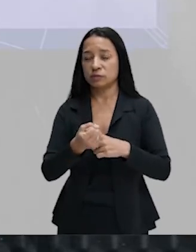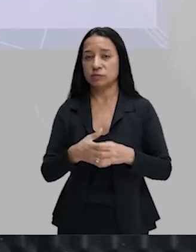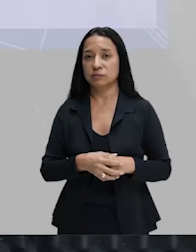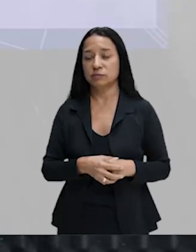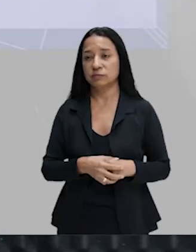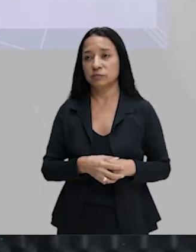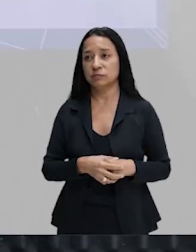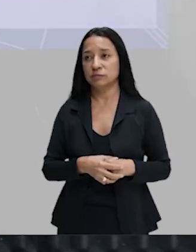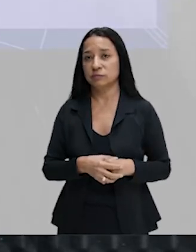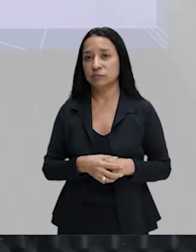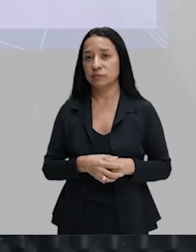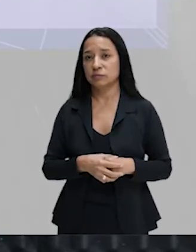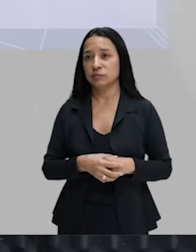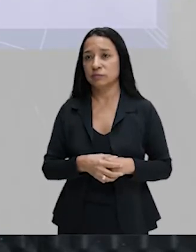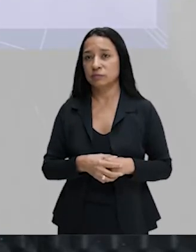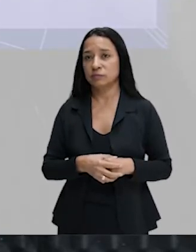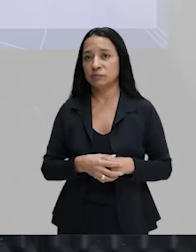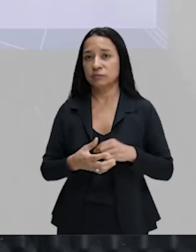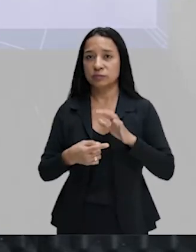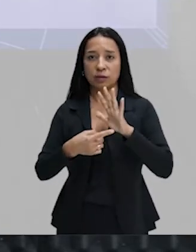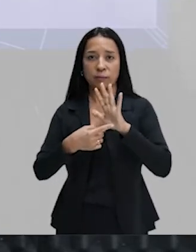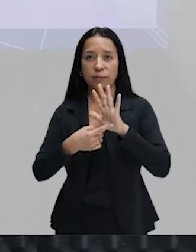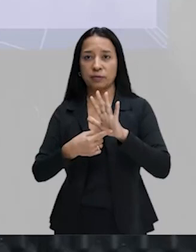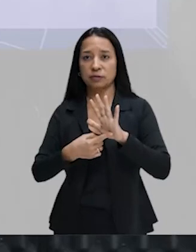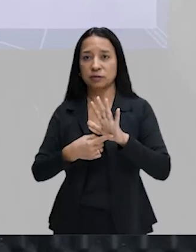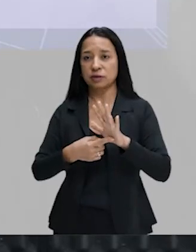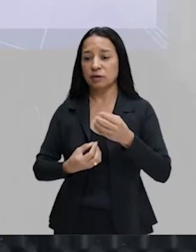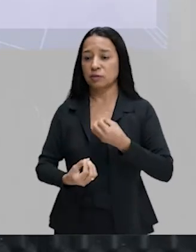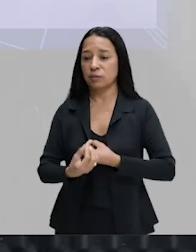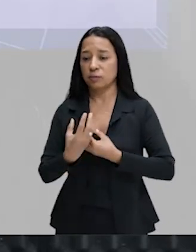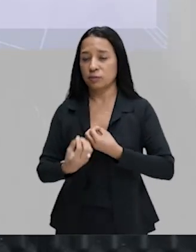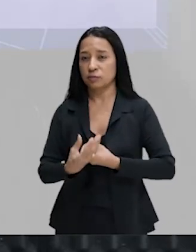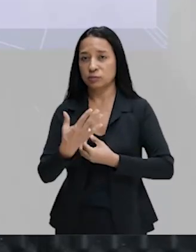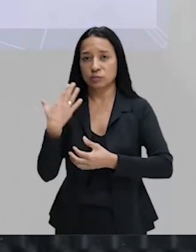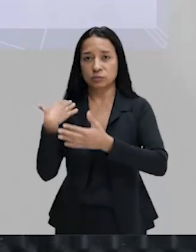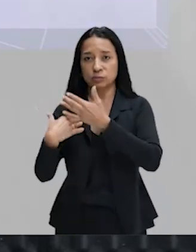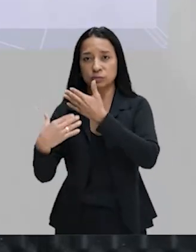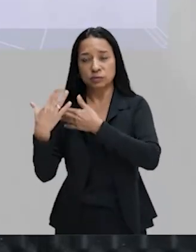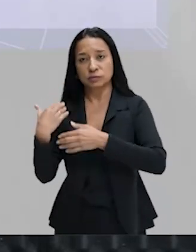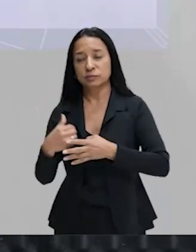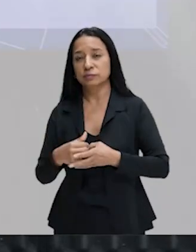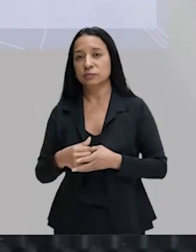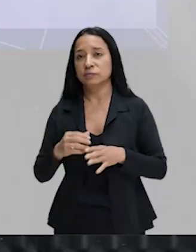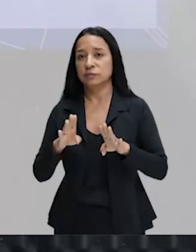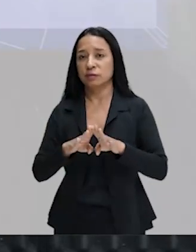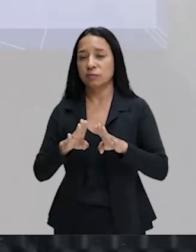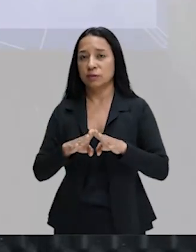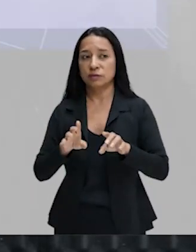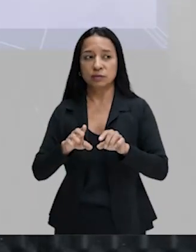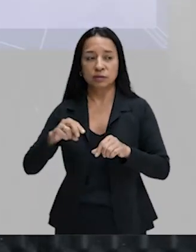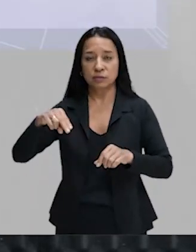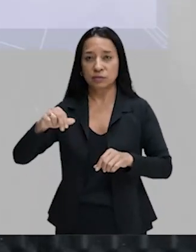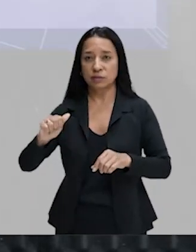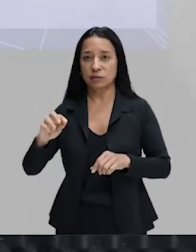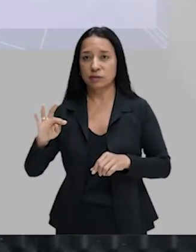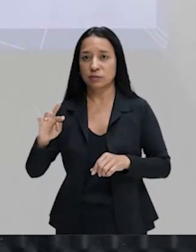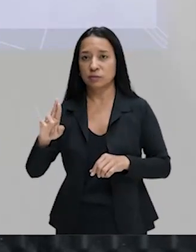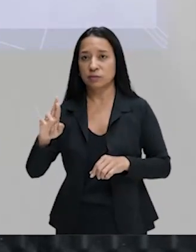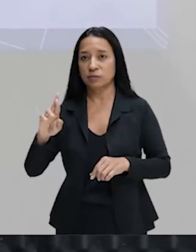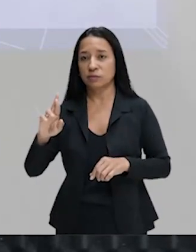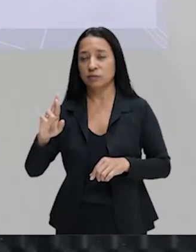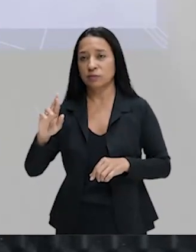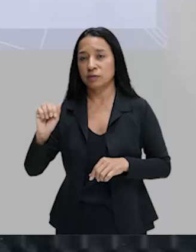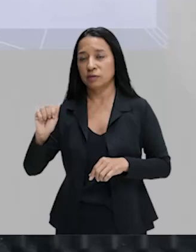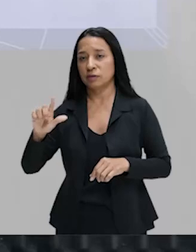aí, são apresentadas nas produções da época. Nós temos também o naturalismo, que é parecido,